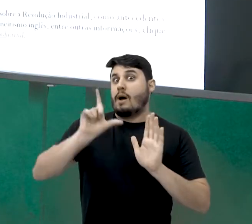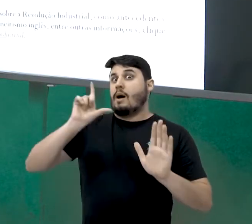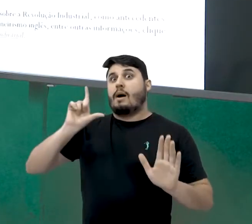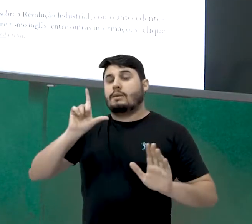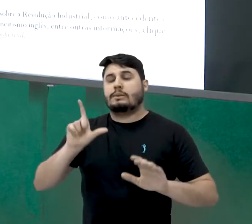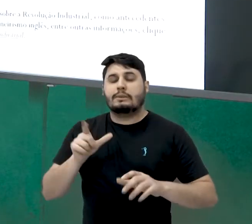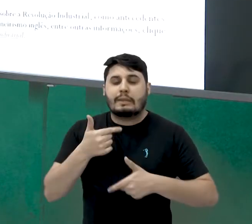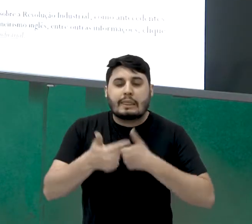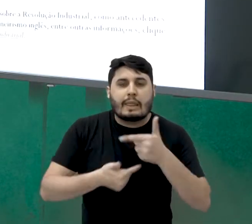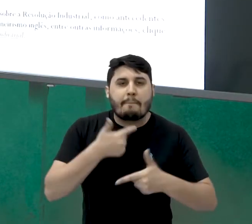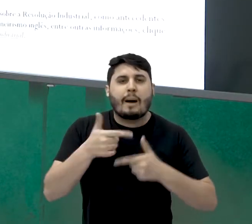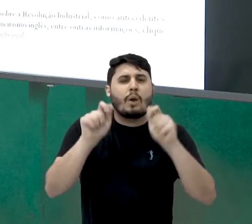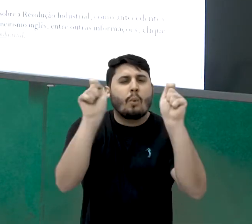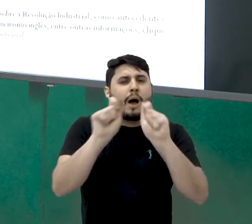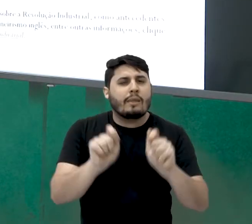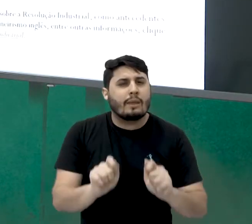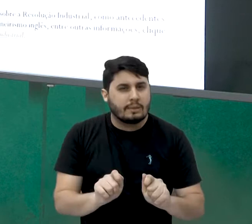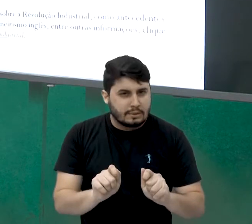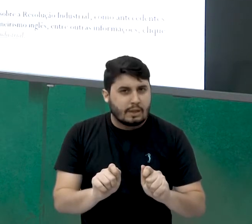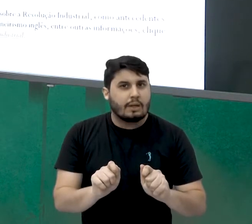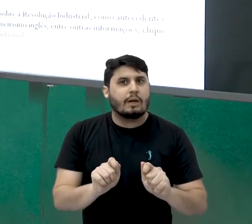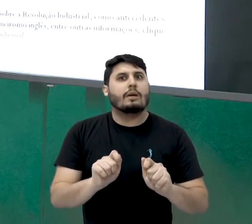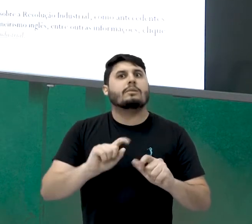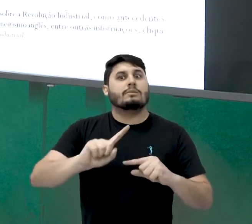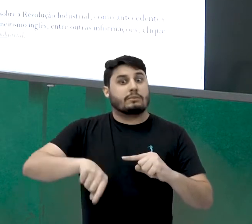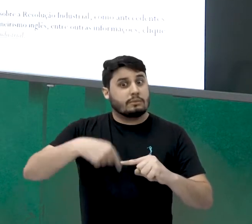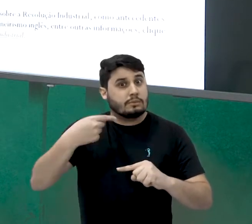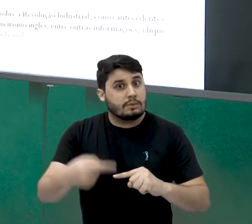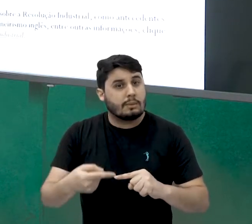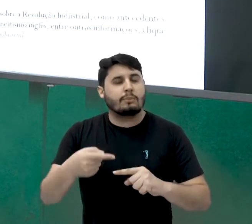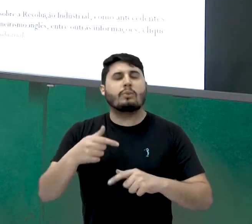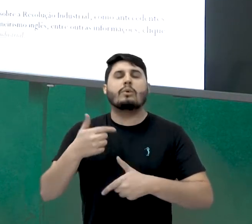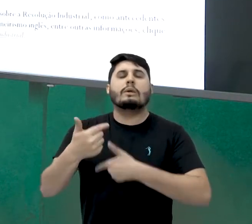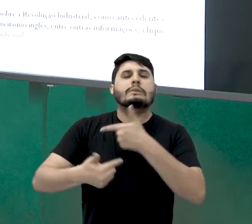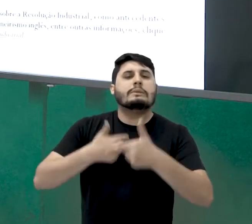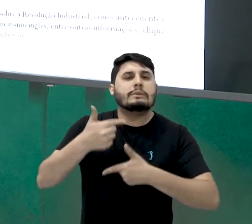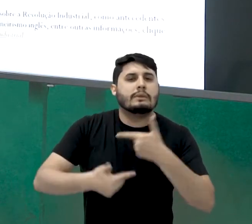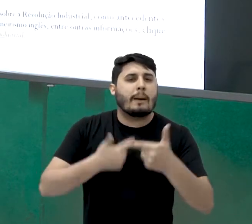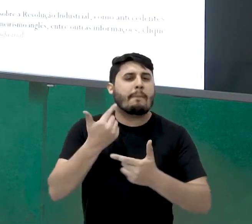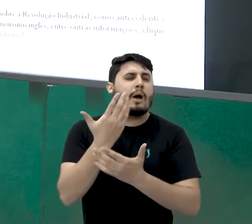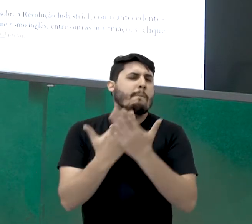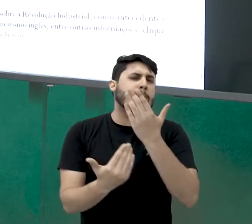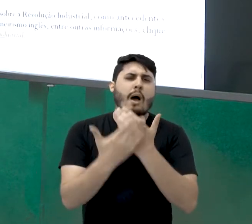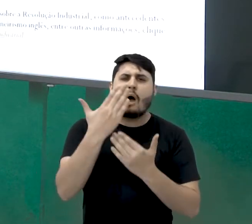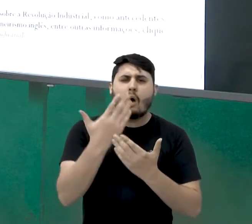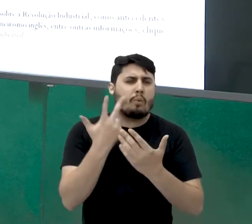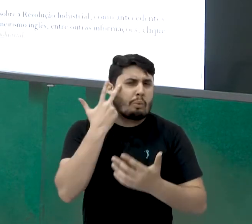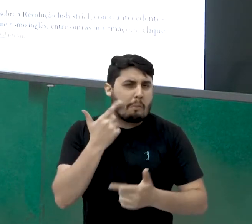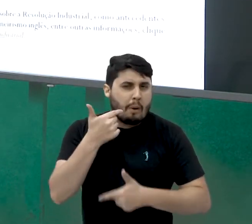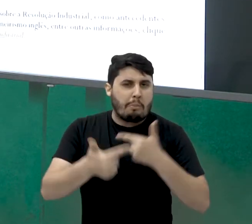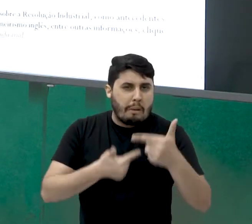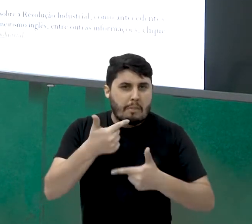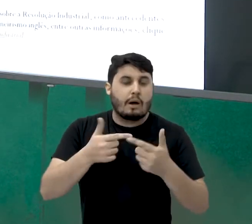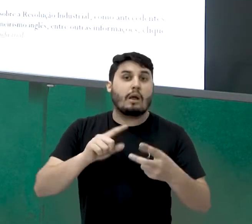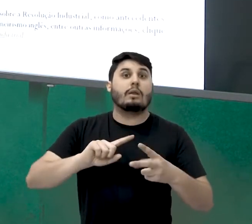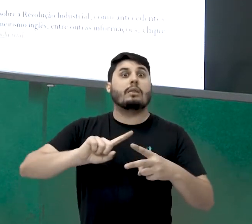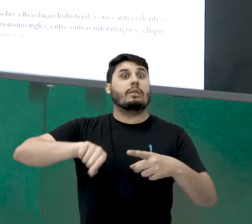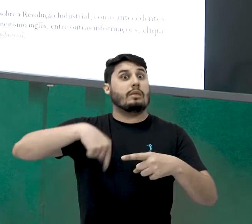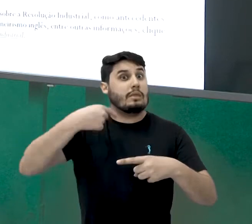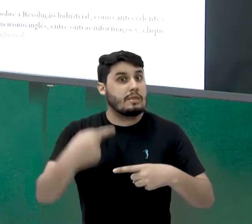artesanato passou-se para a manufatura e da manufatura passou-se para a maquinofatura ou a industrialização propriamente